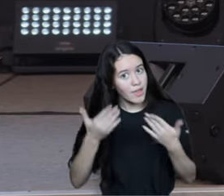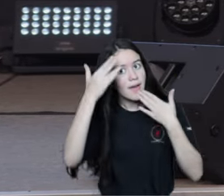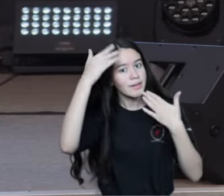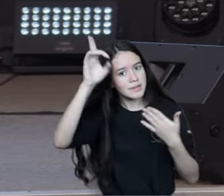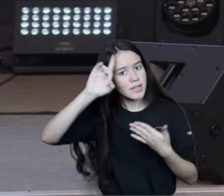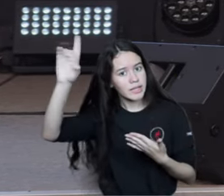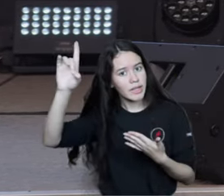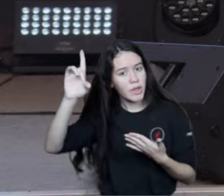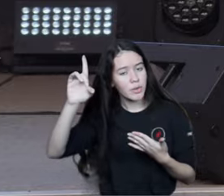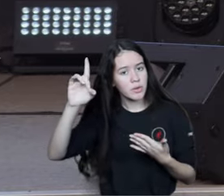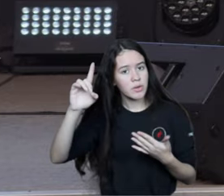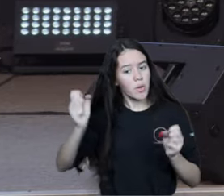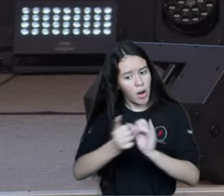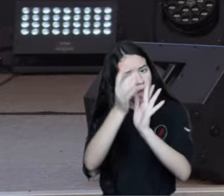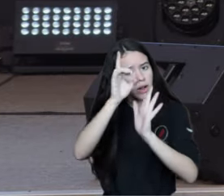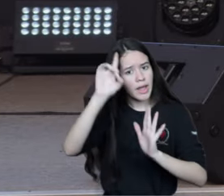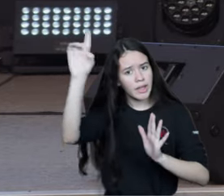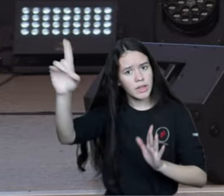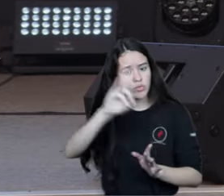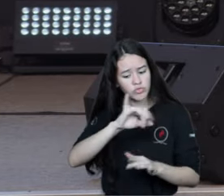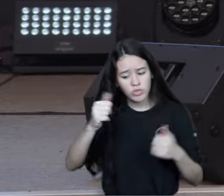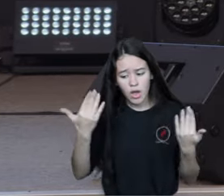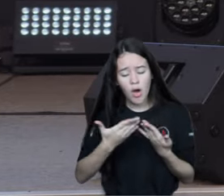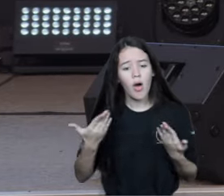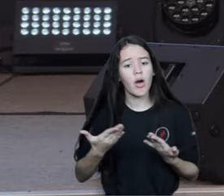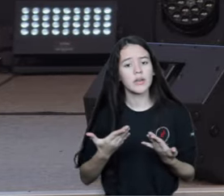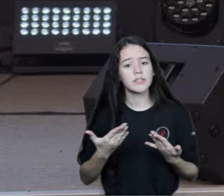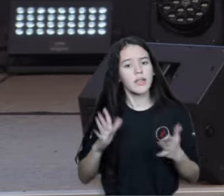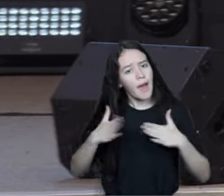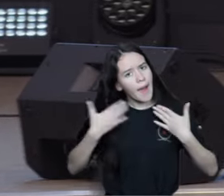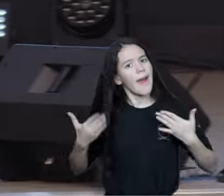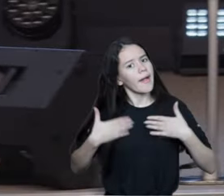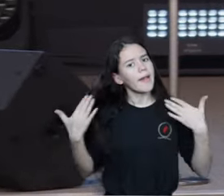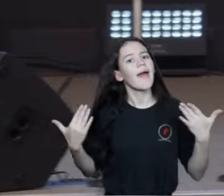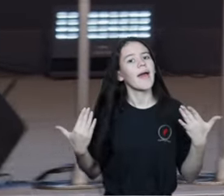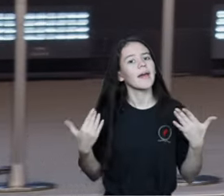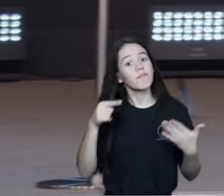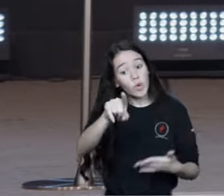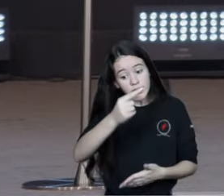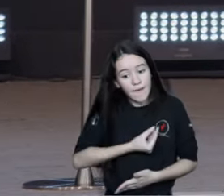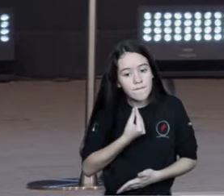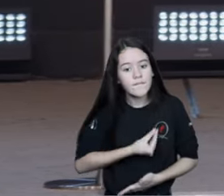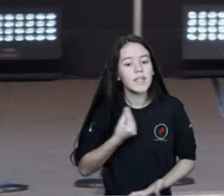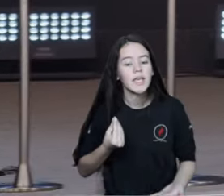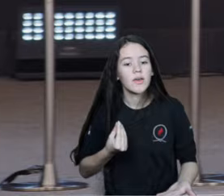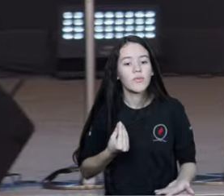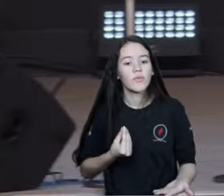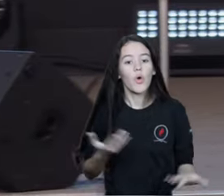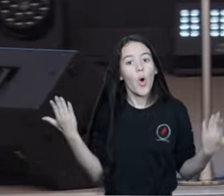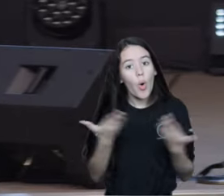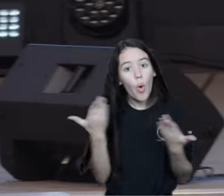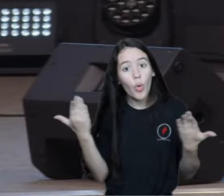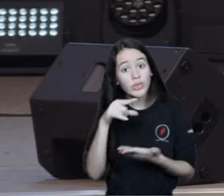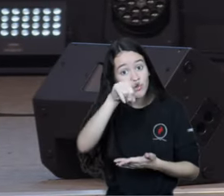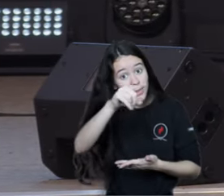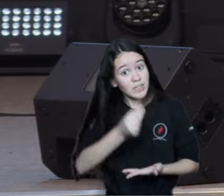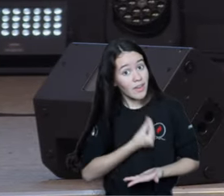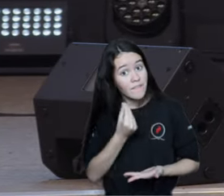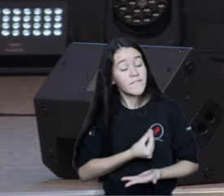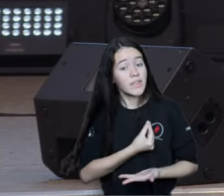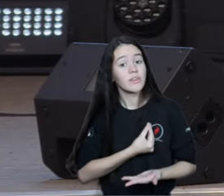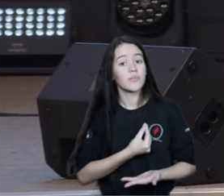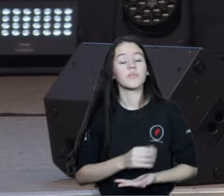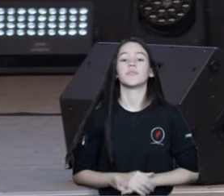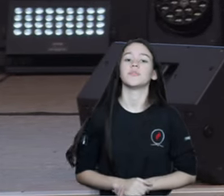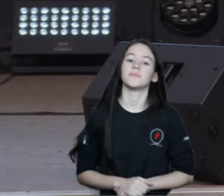graças a Deus deu um glória a Deus pelo dia de hoje então se alegra Rapaz tu tá vivo hoje tu tá